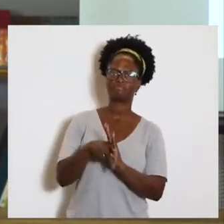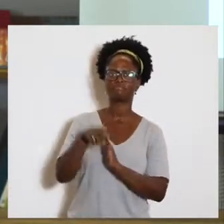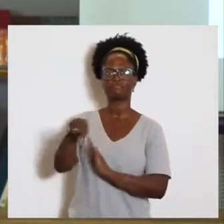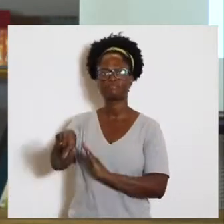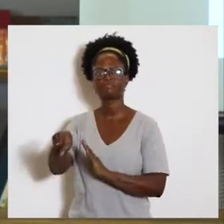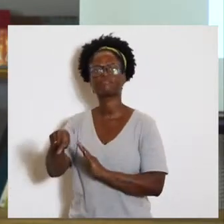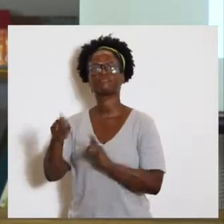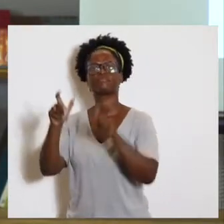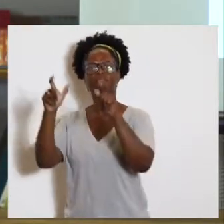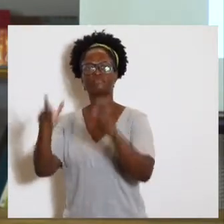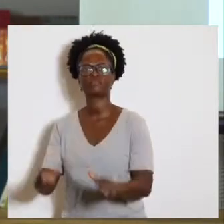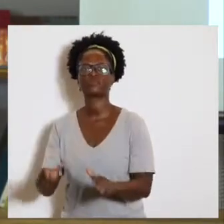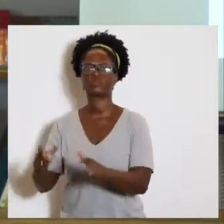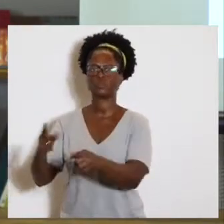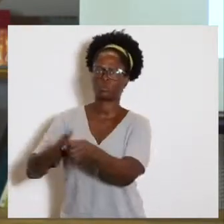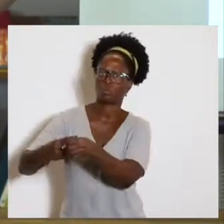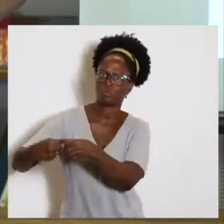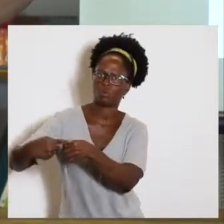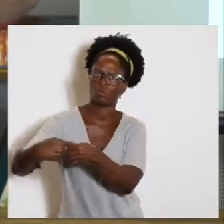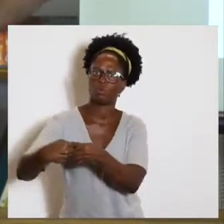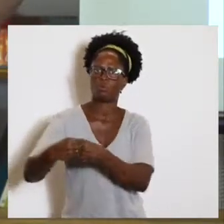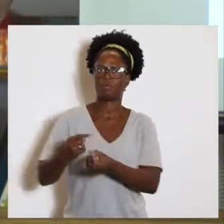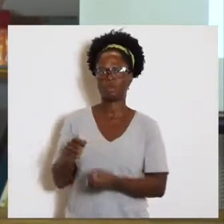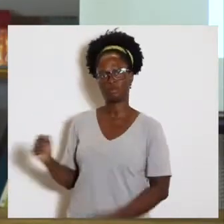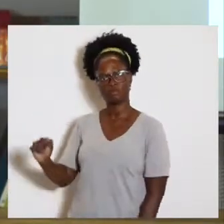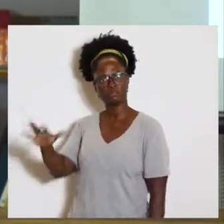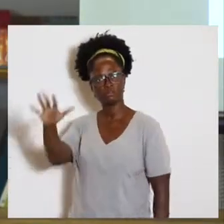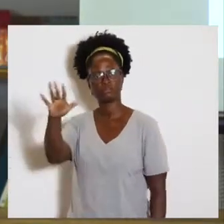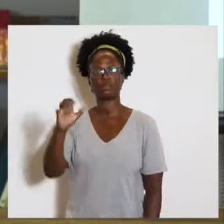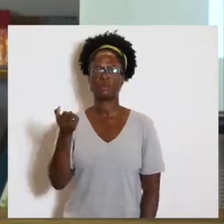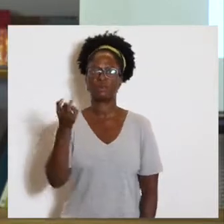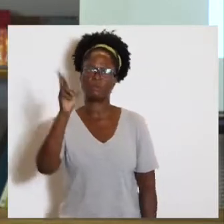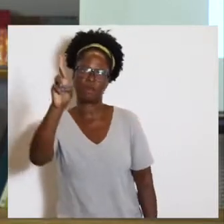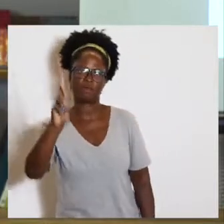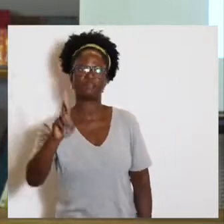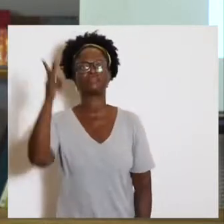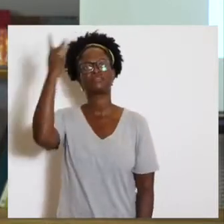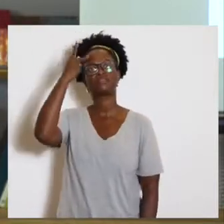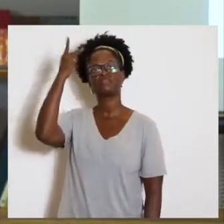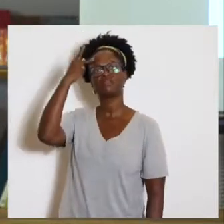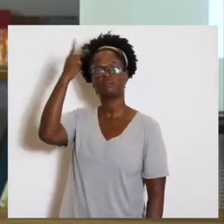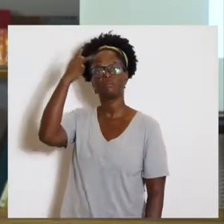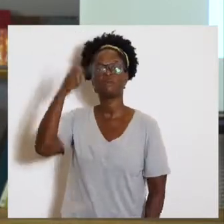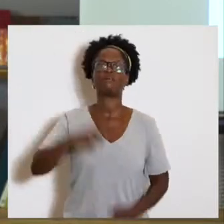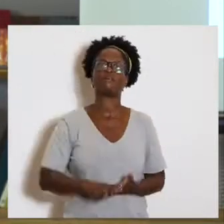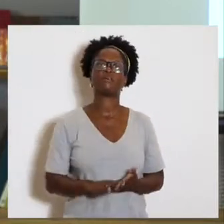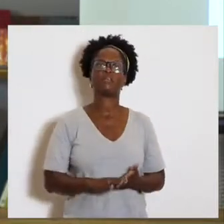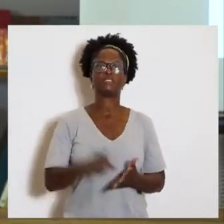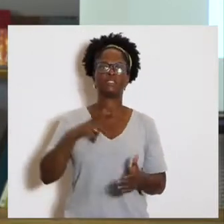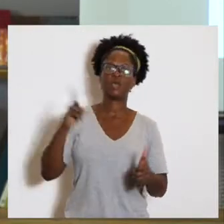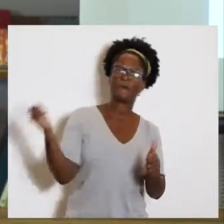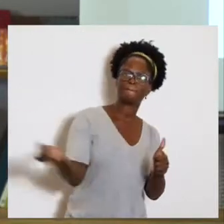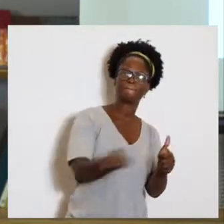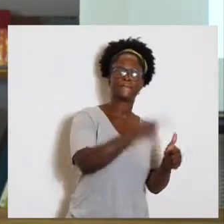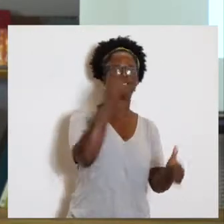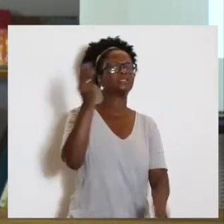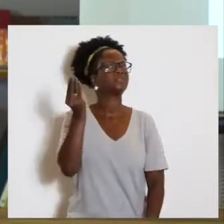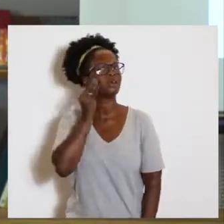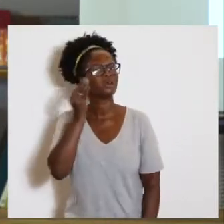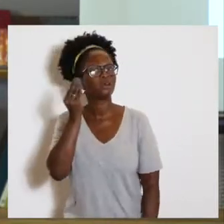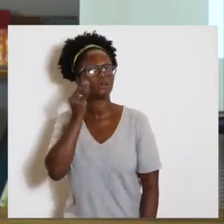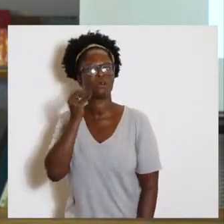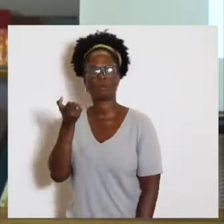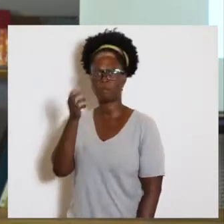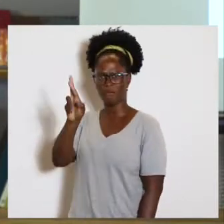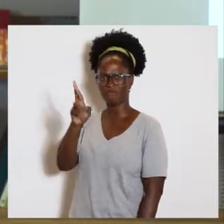bastante estereotipado os bairros da periferia os bares das quebradas de são paulo ele faz o primeiro experimento num